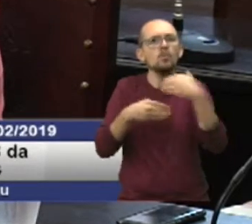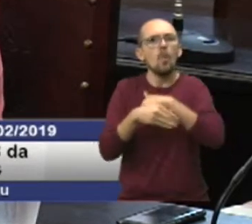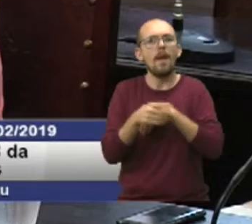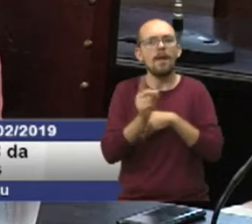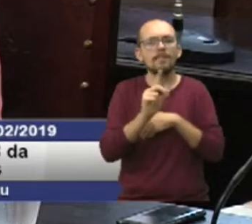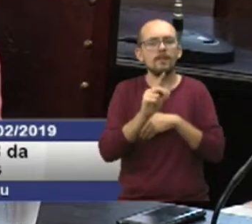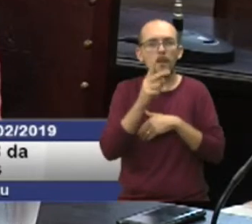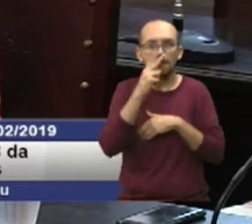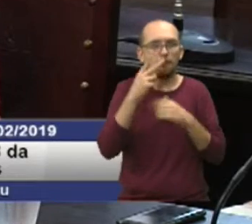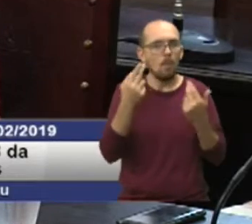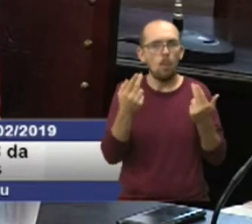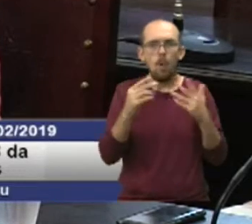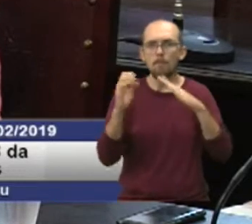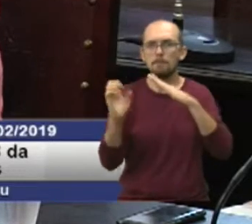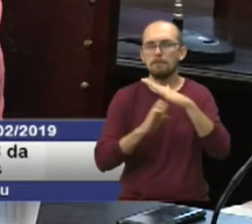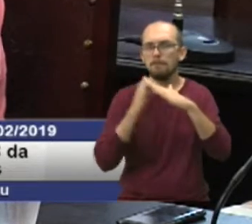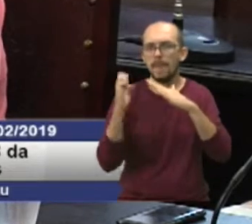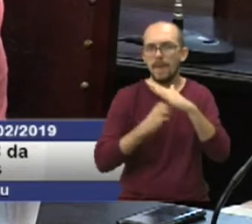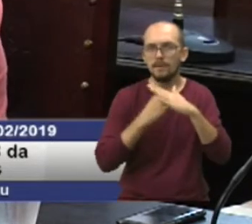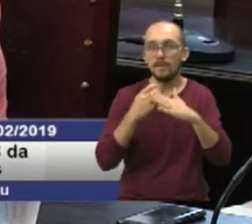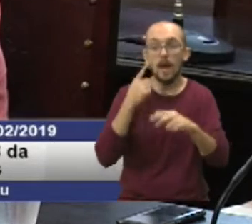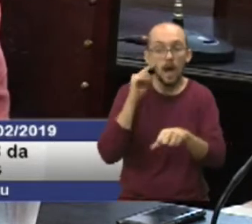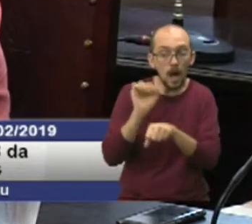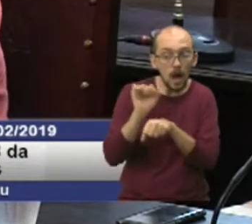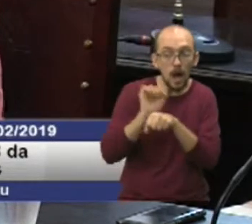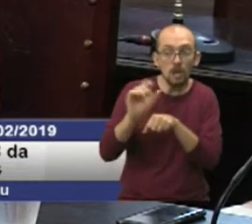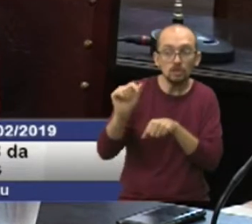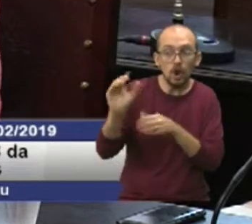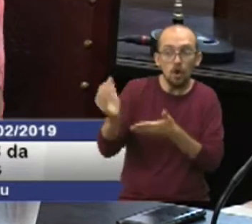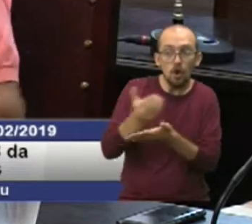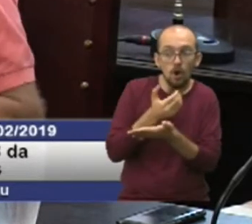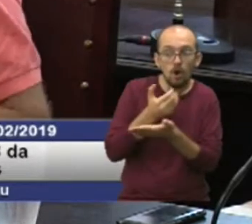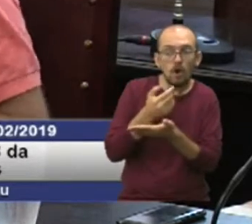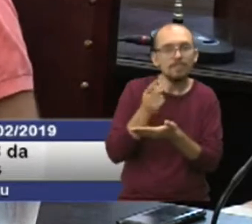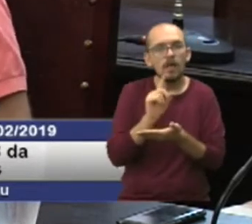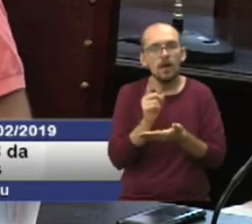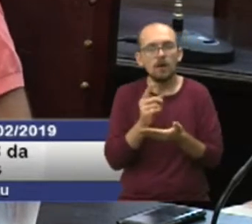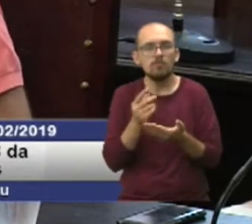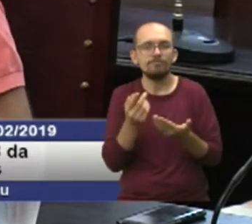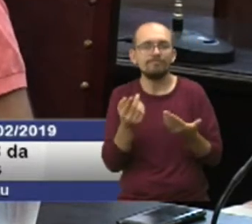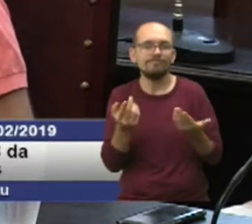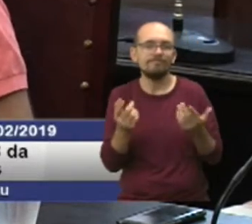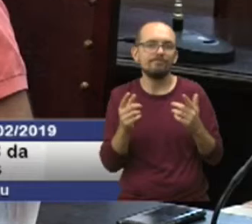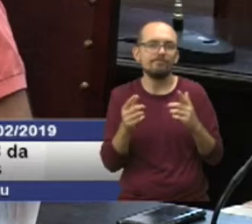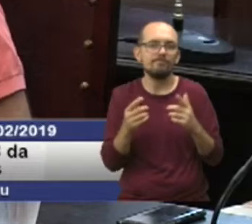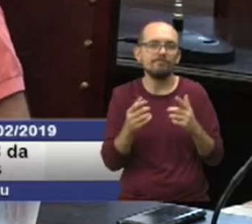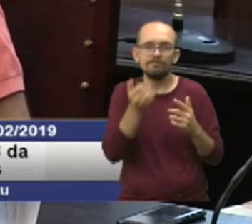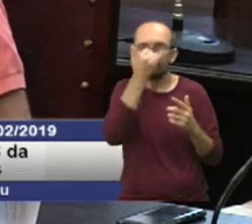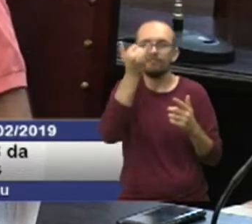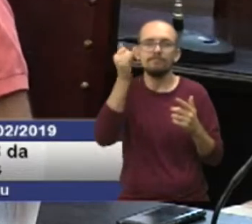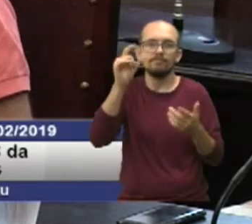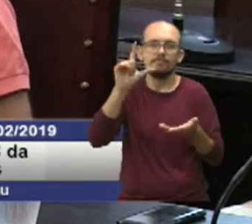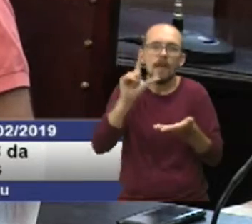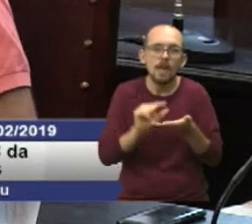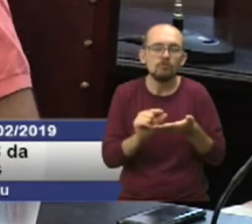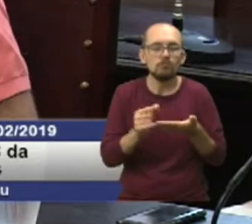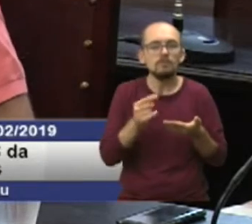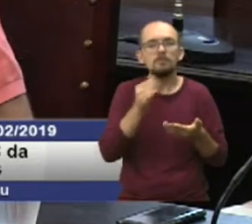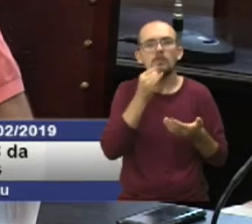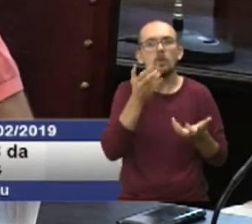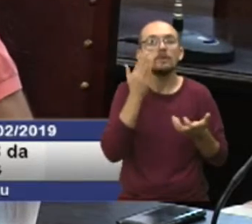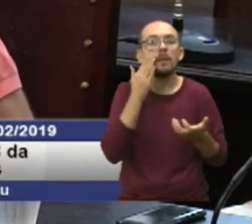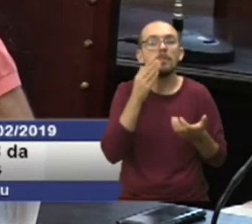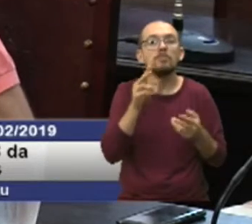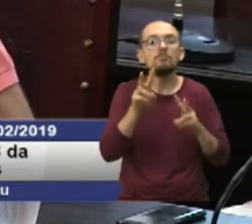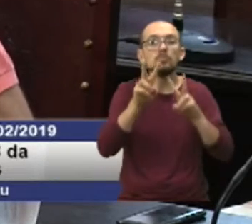é que nem uma empresa, né? Sim, entendeu? Sim. Eu quero ver como vocês estão alinhavando agora, por exemplo, que vai chegar para casa aqui o aumento